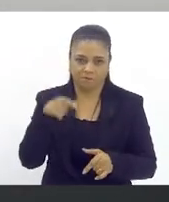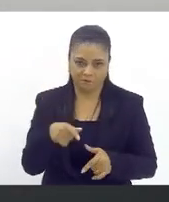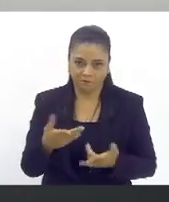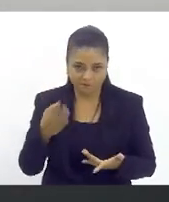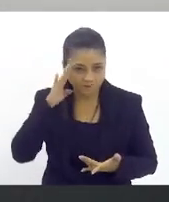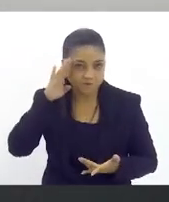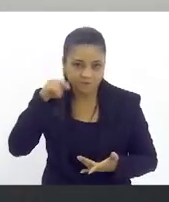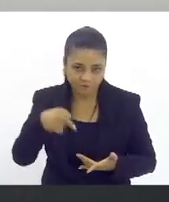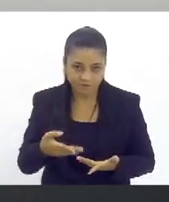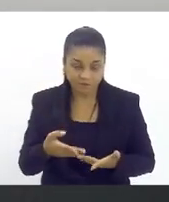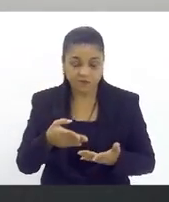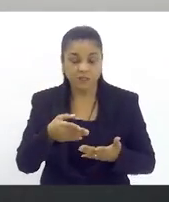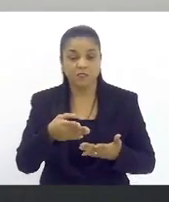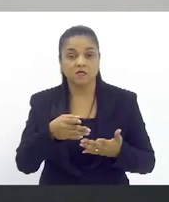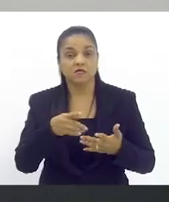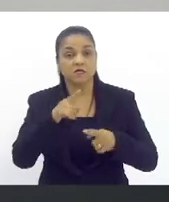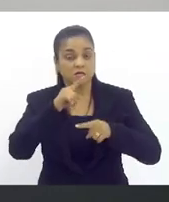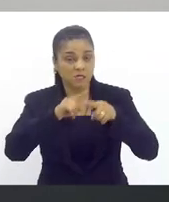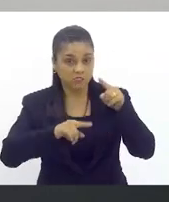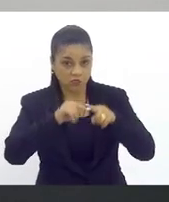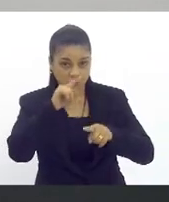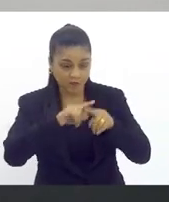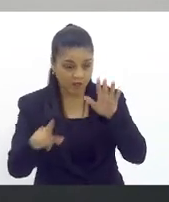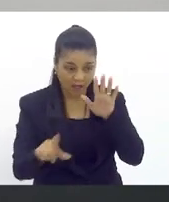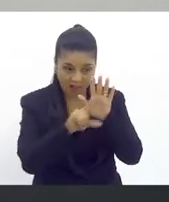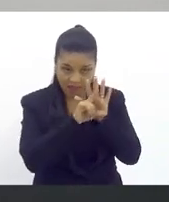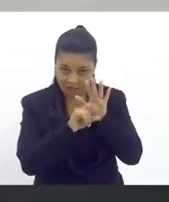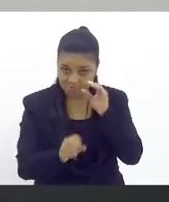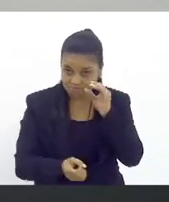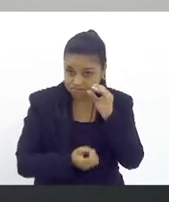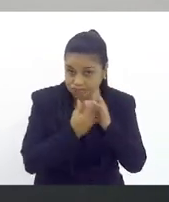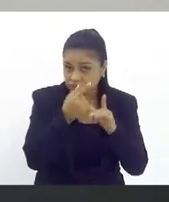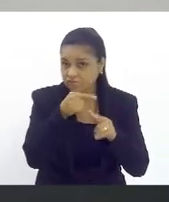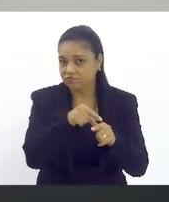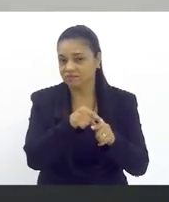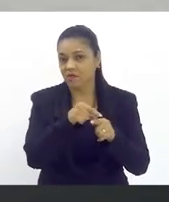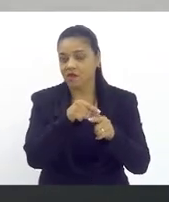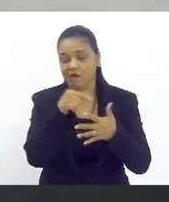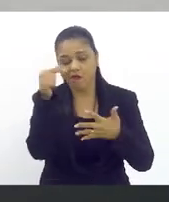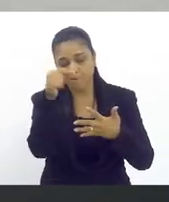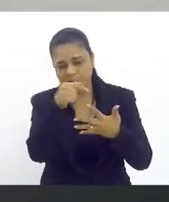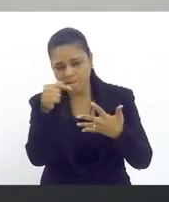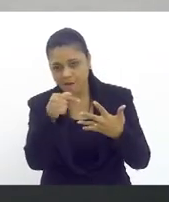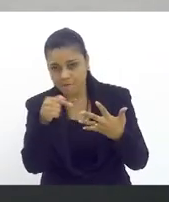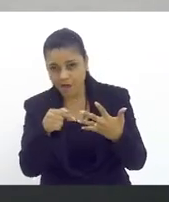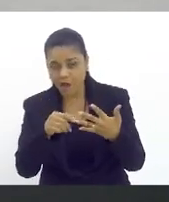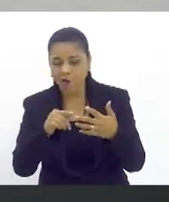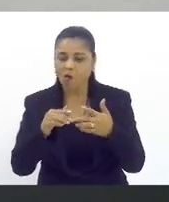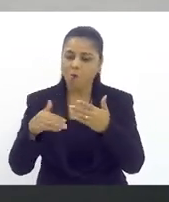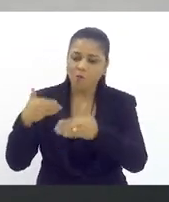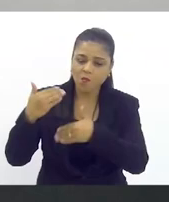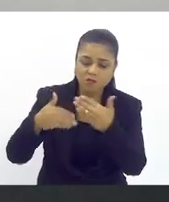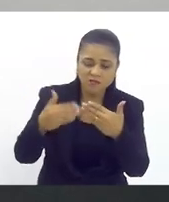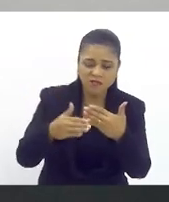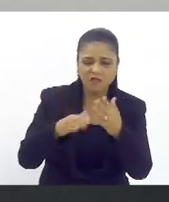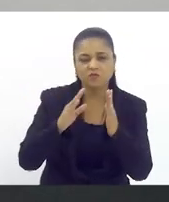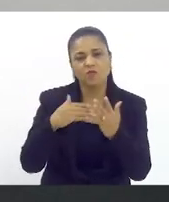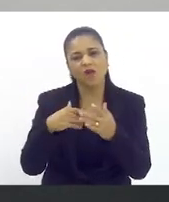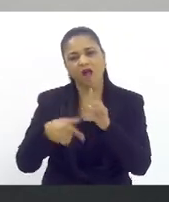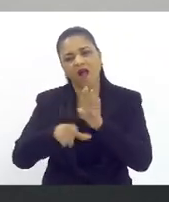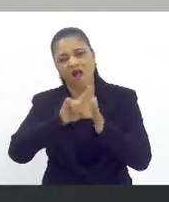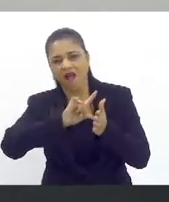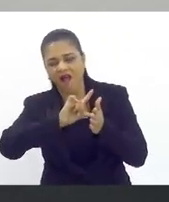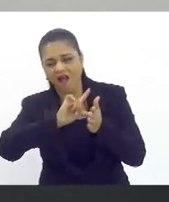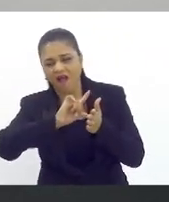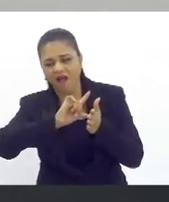desses instrumentos que a lei criou quais efetivamente forem implantados quais estão em processo quais estão mais atrasados